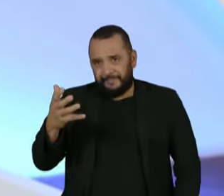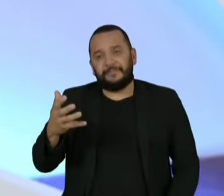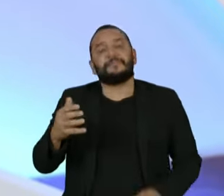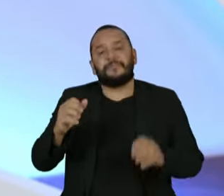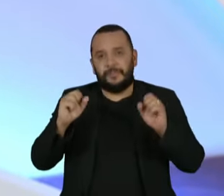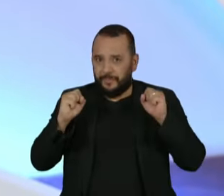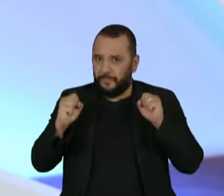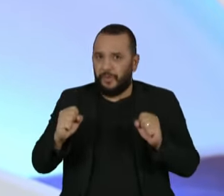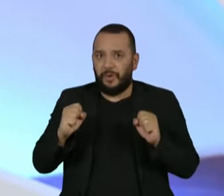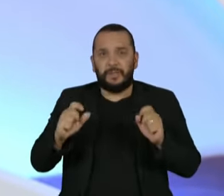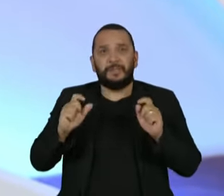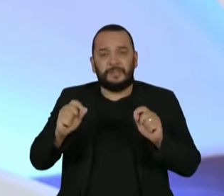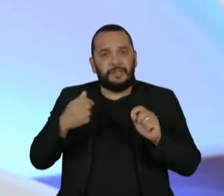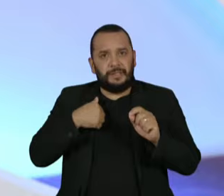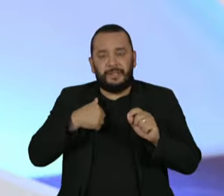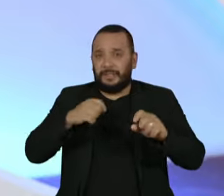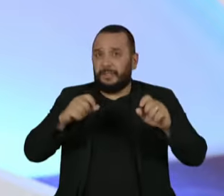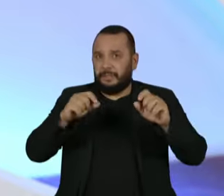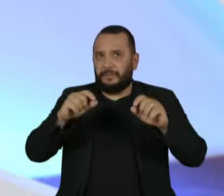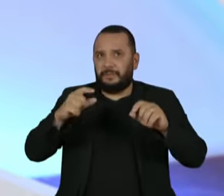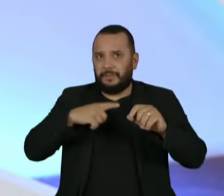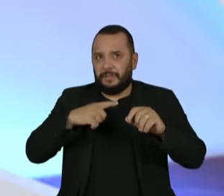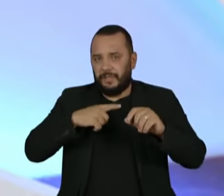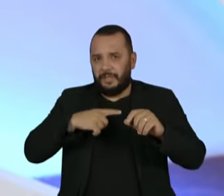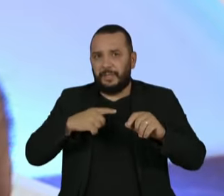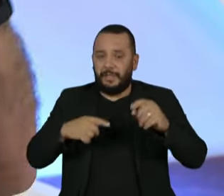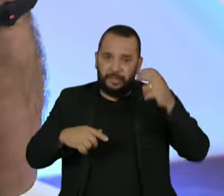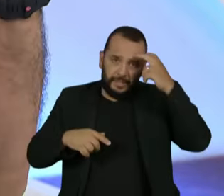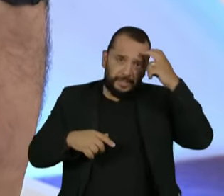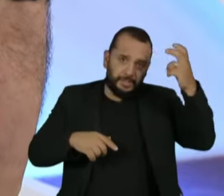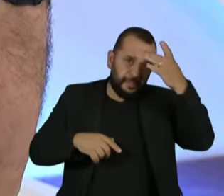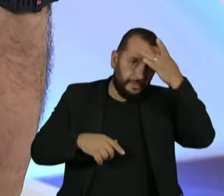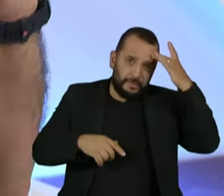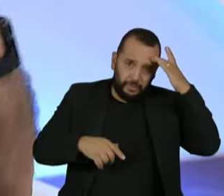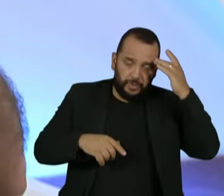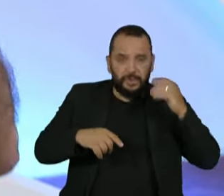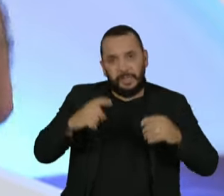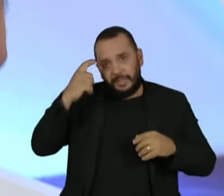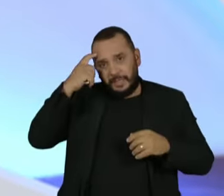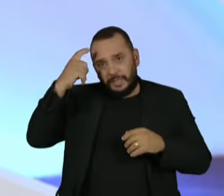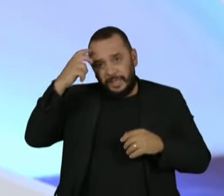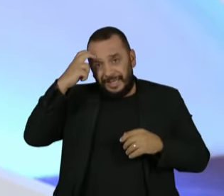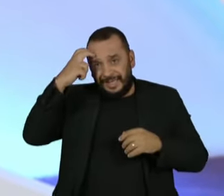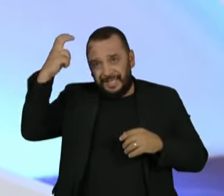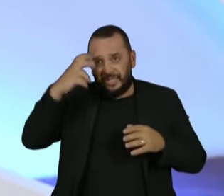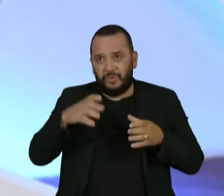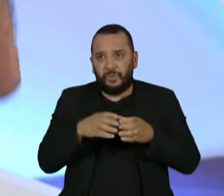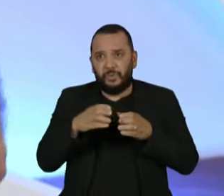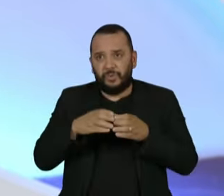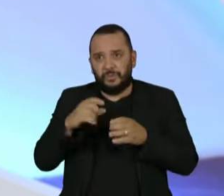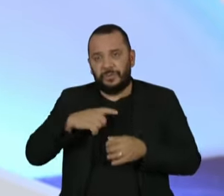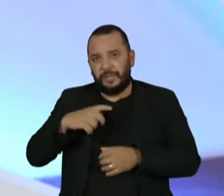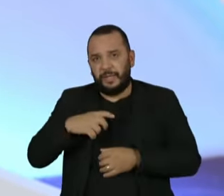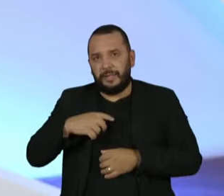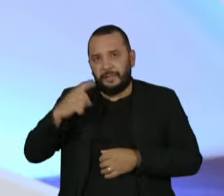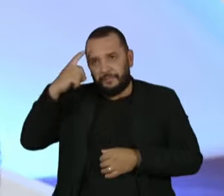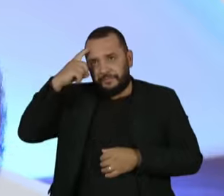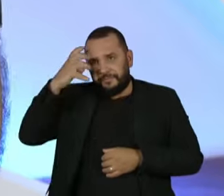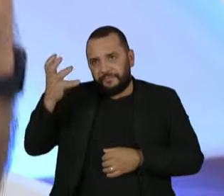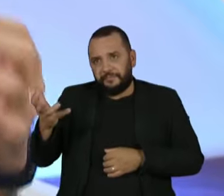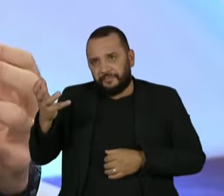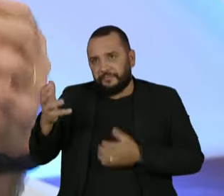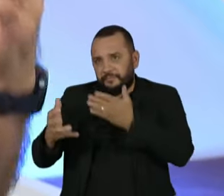uma nova dimensão da inteligência tem a inteligência dos indivíduos tem a inteligência dos grupos e tem a inteligência artificial que